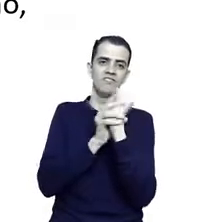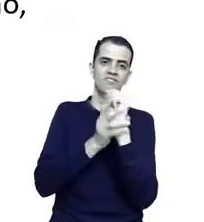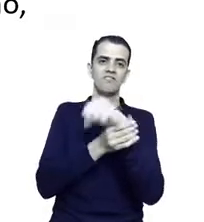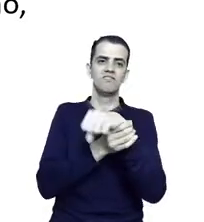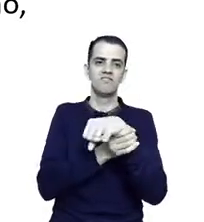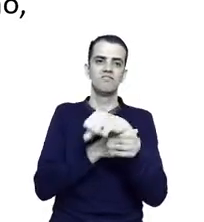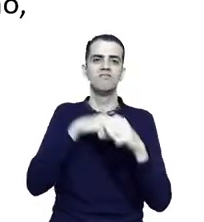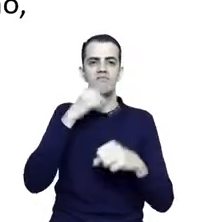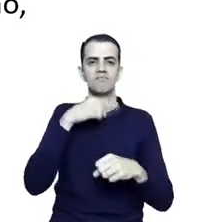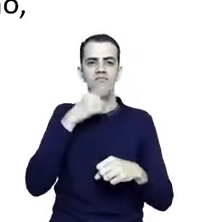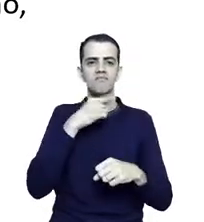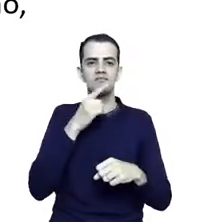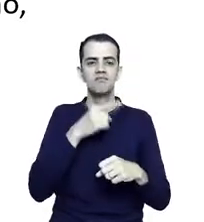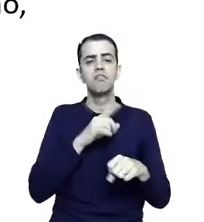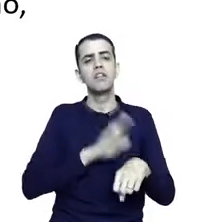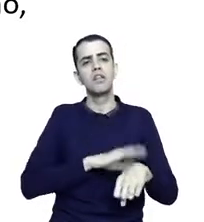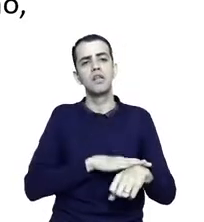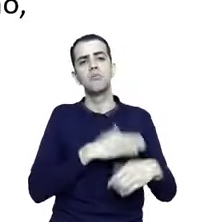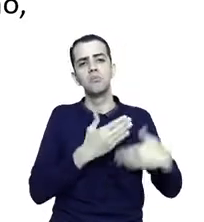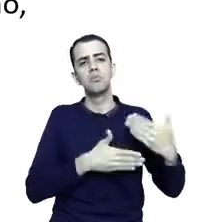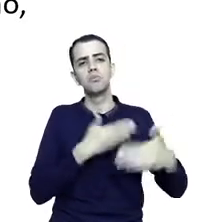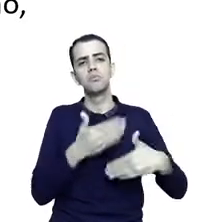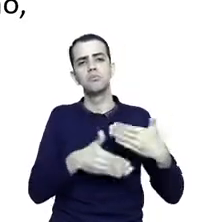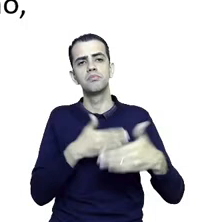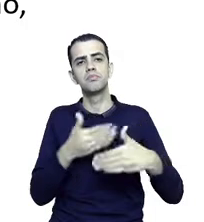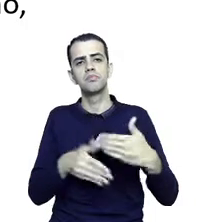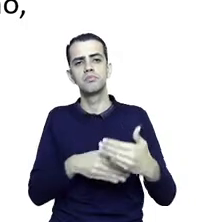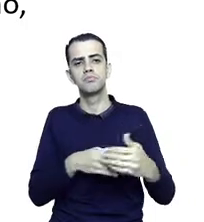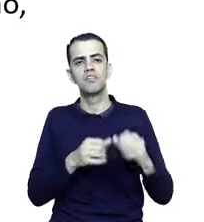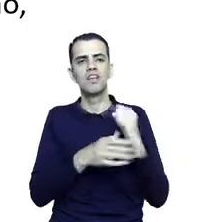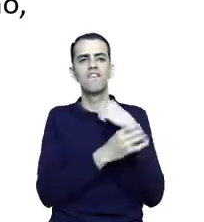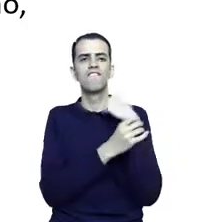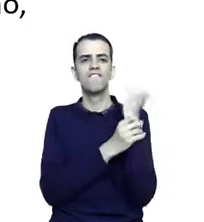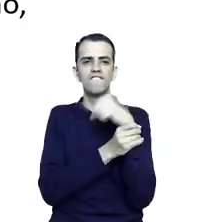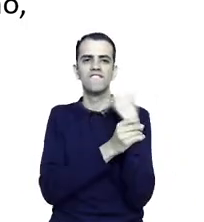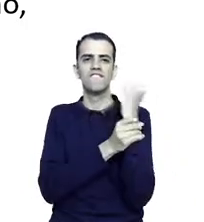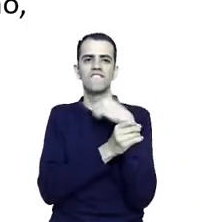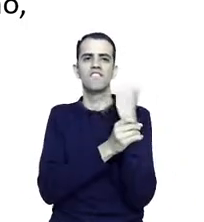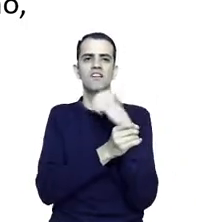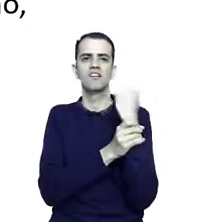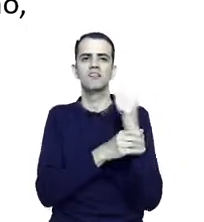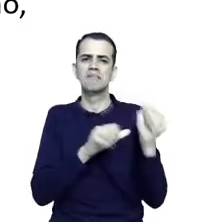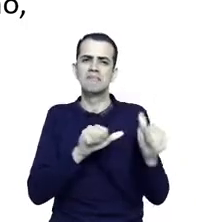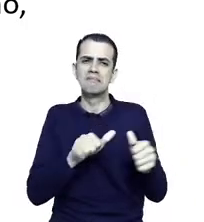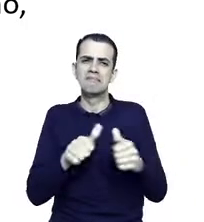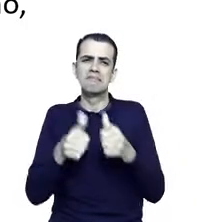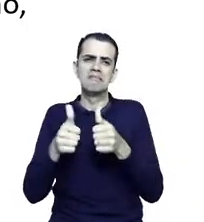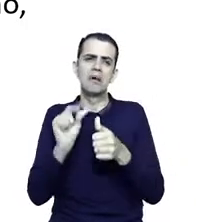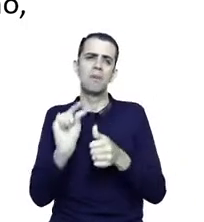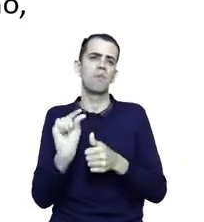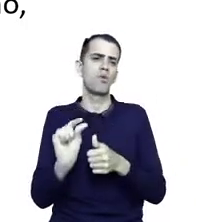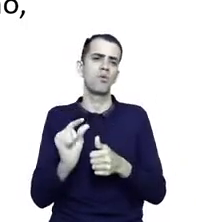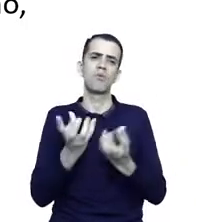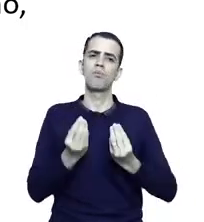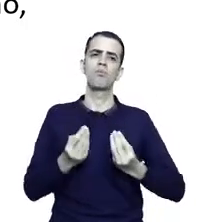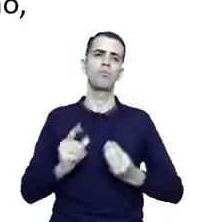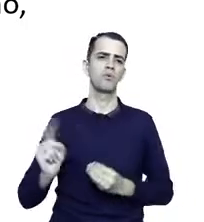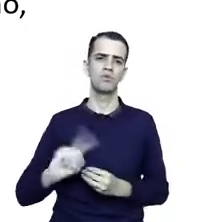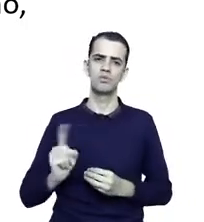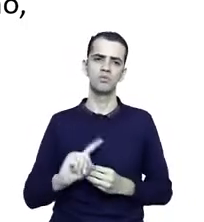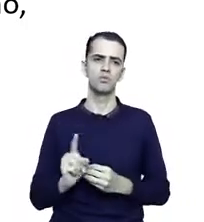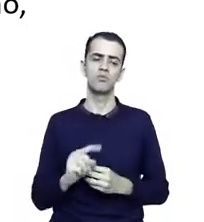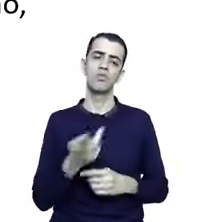de reabilitação um pouco prolongado, mas não obteve uma melhora significativa do quadro, e foi quando ele